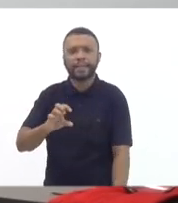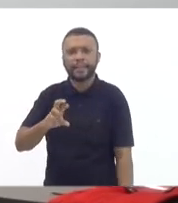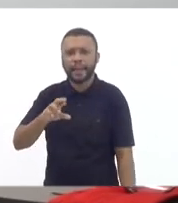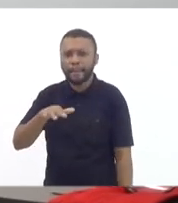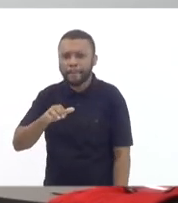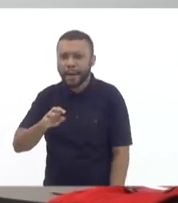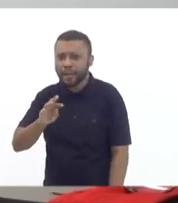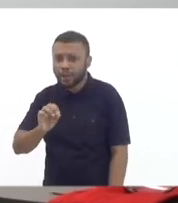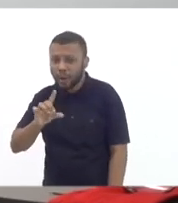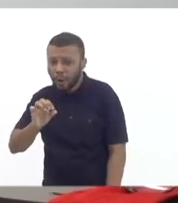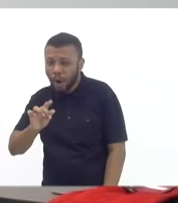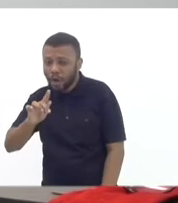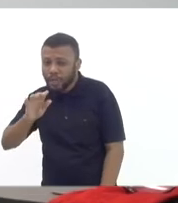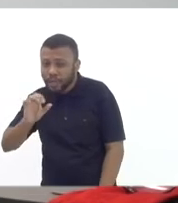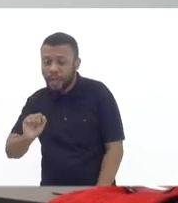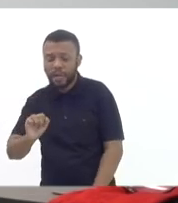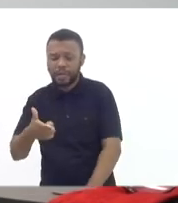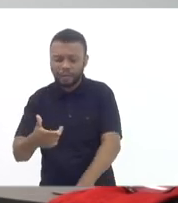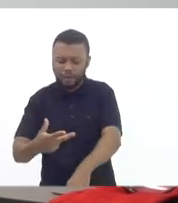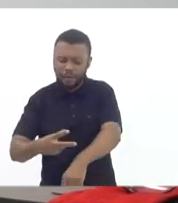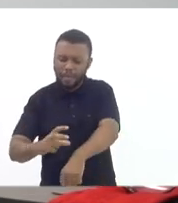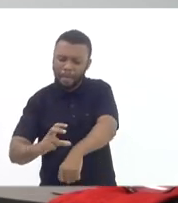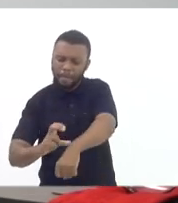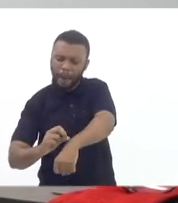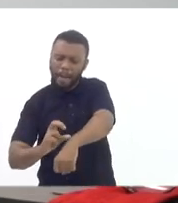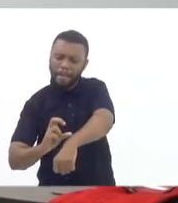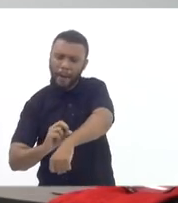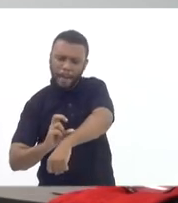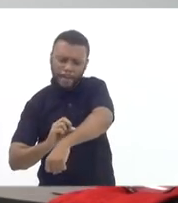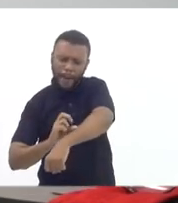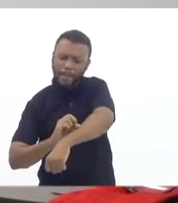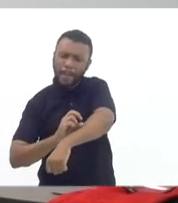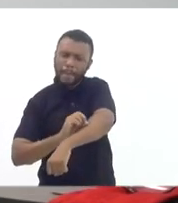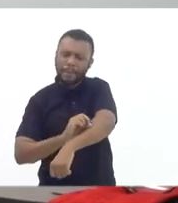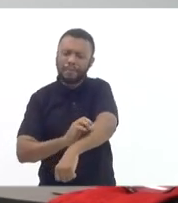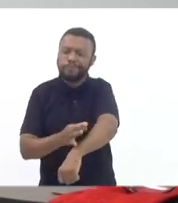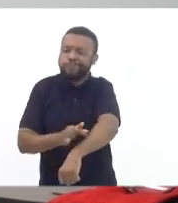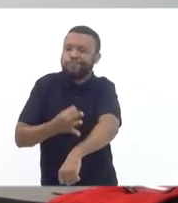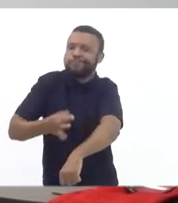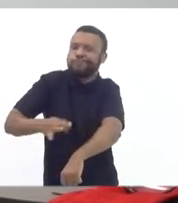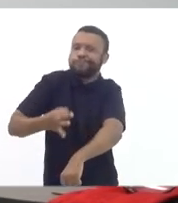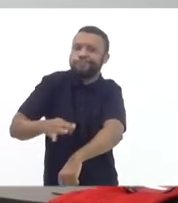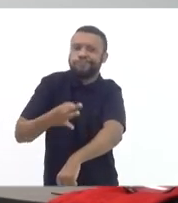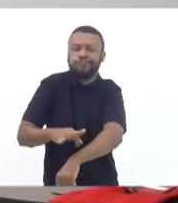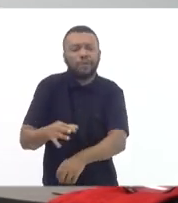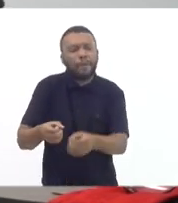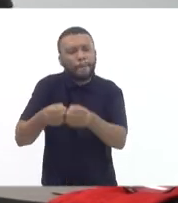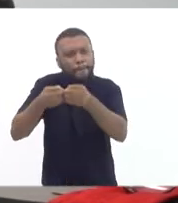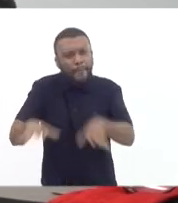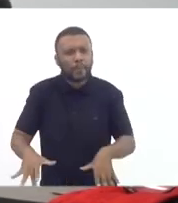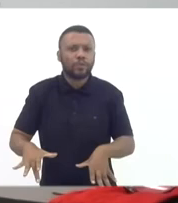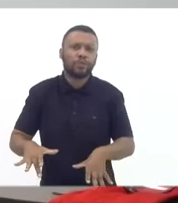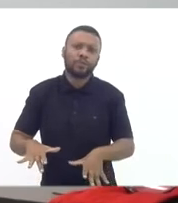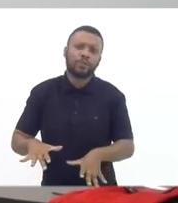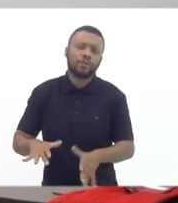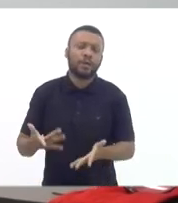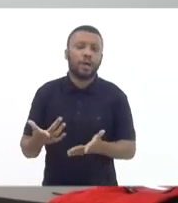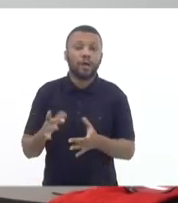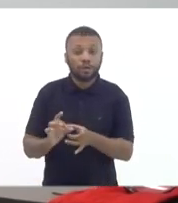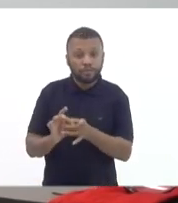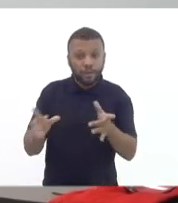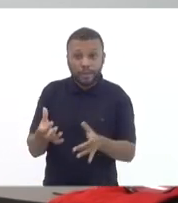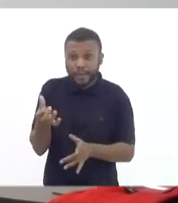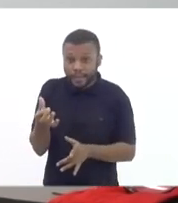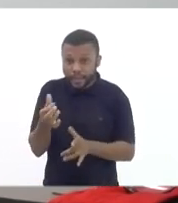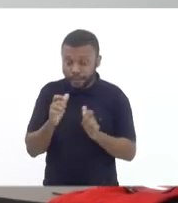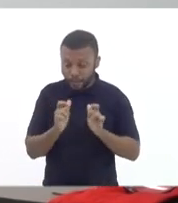come, aquilo arde, aquilo dói, aquilo faz um mal enorme. Eu disponibilizei 6 espaços do meu